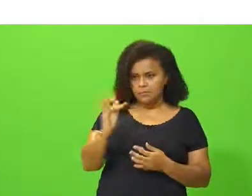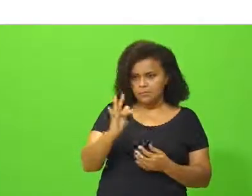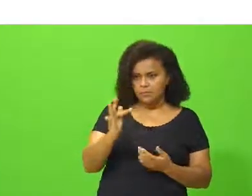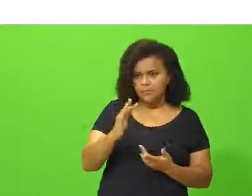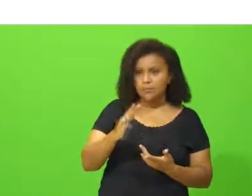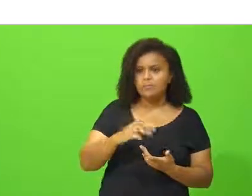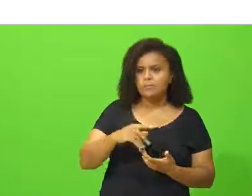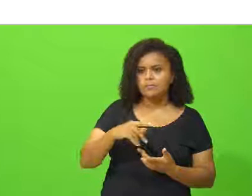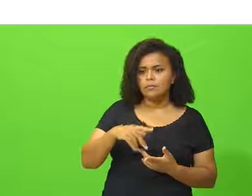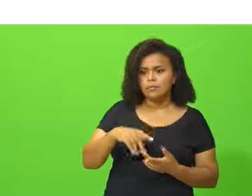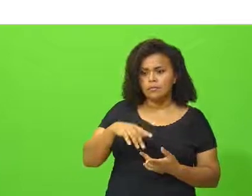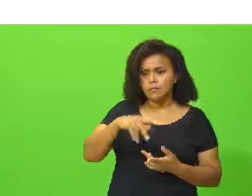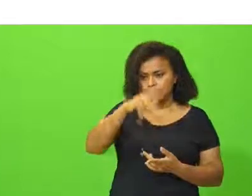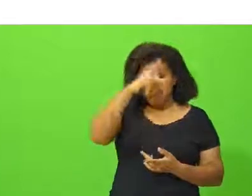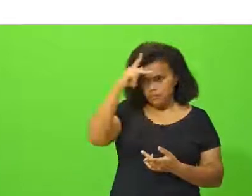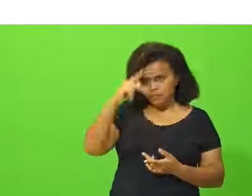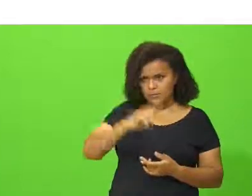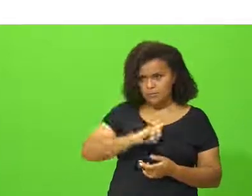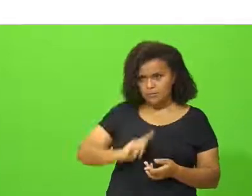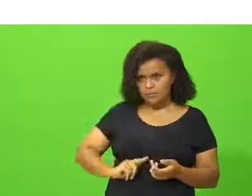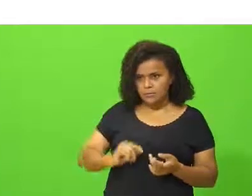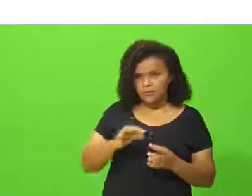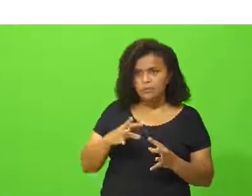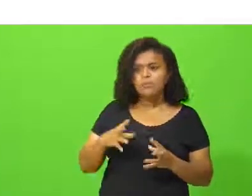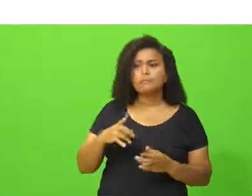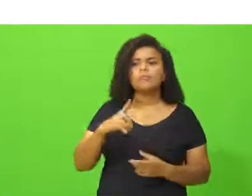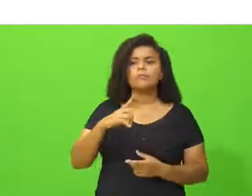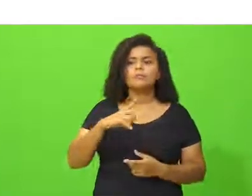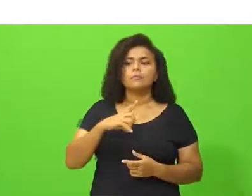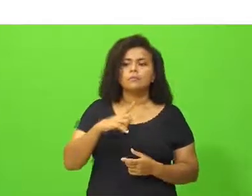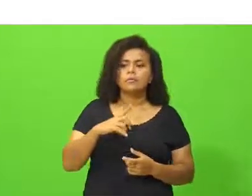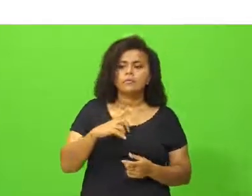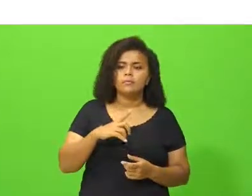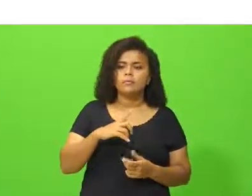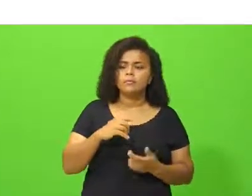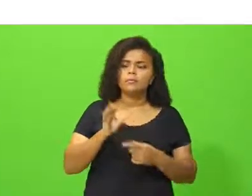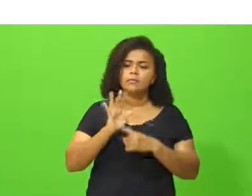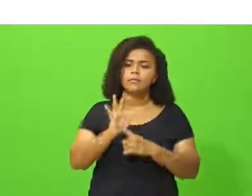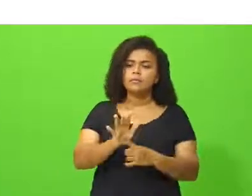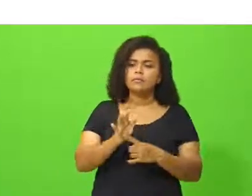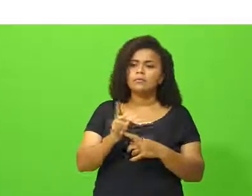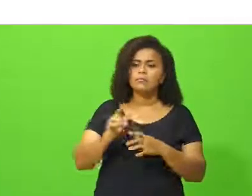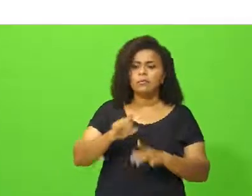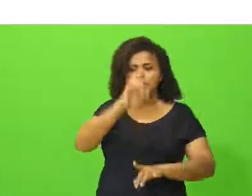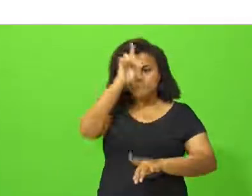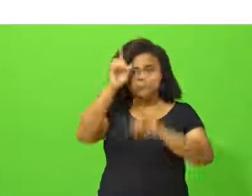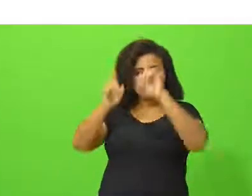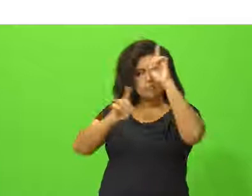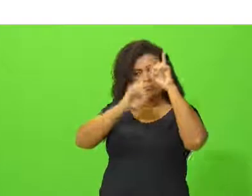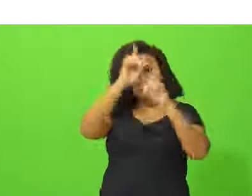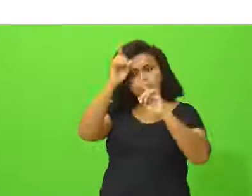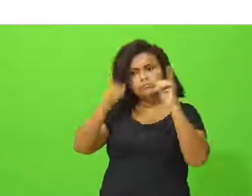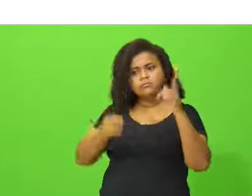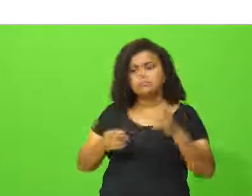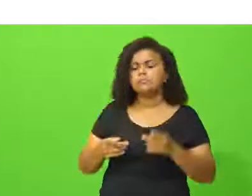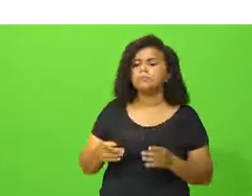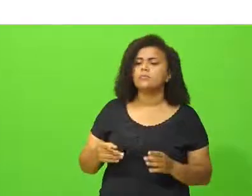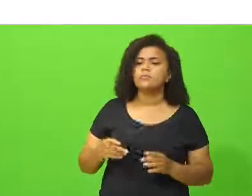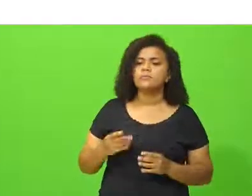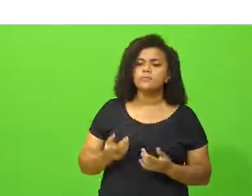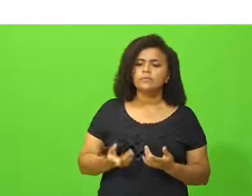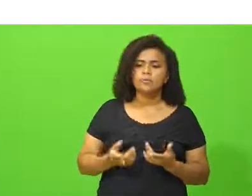e municipal, preocupada com essa questão do meio, da degradação do meio. Então, foi preciso que criassem organismos, né?